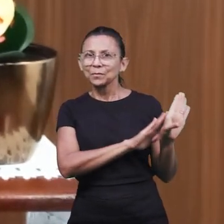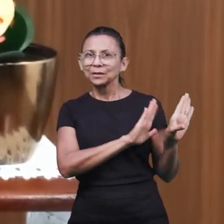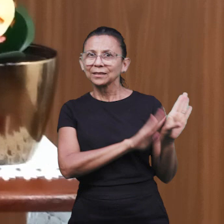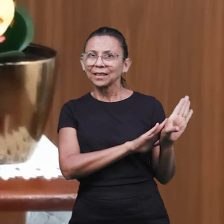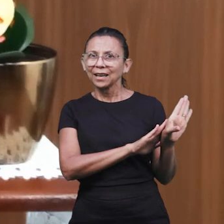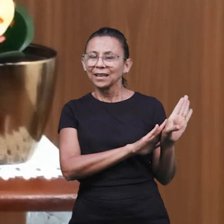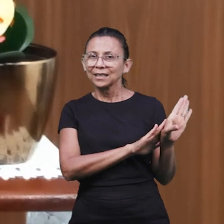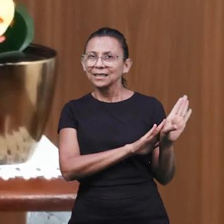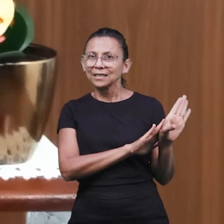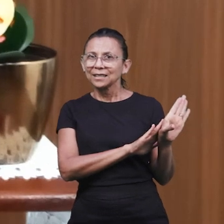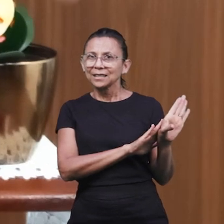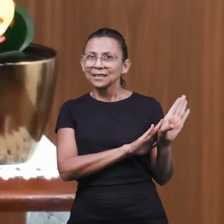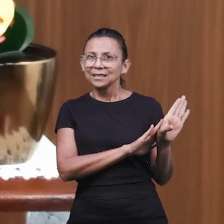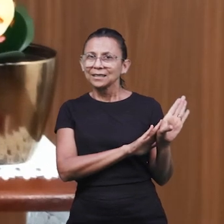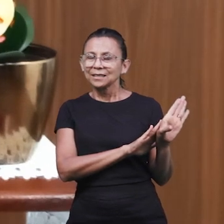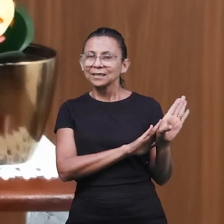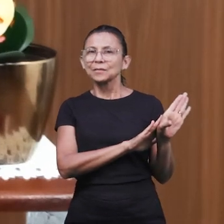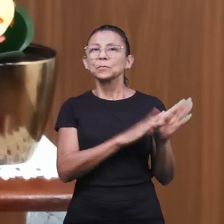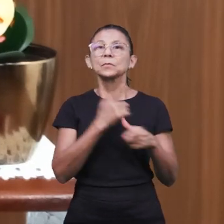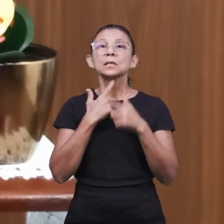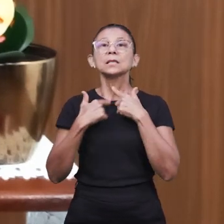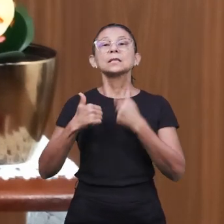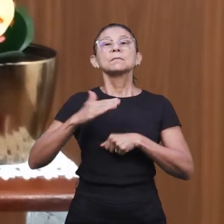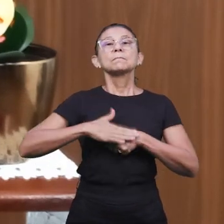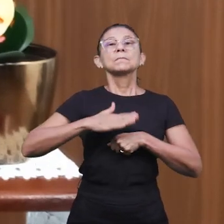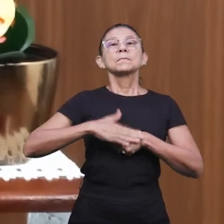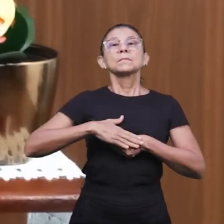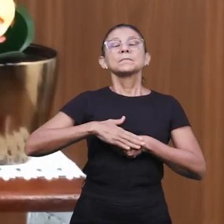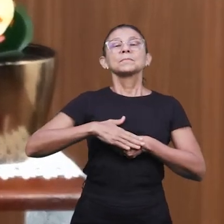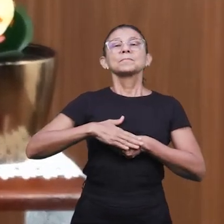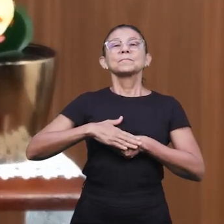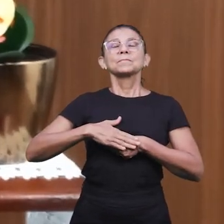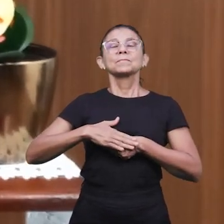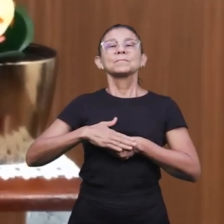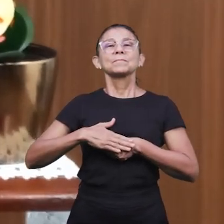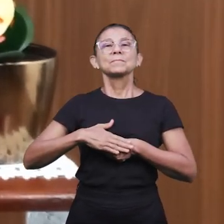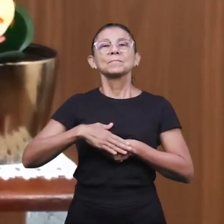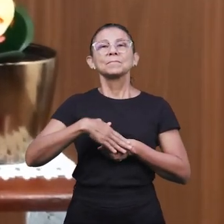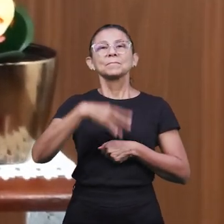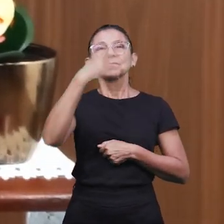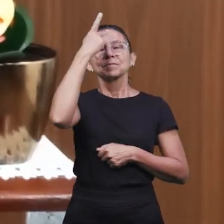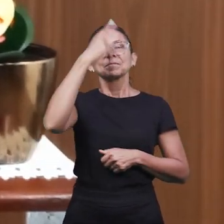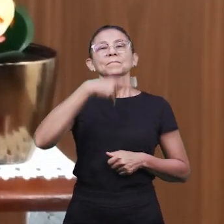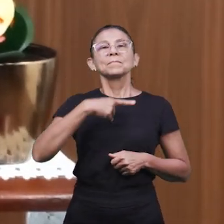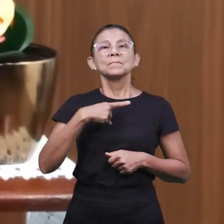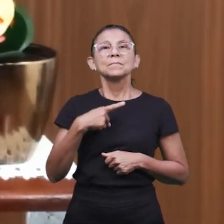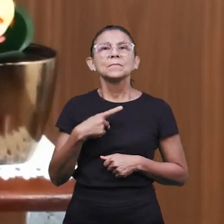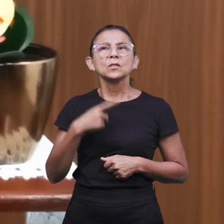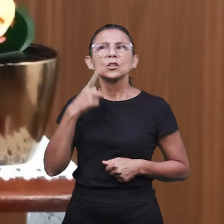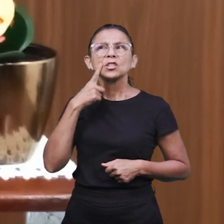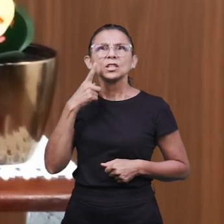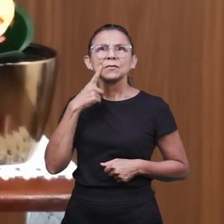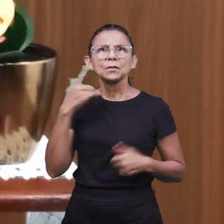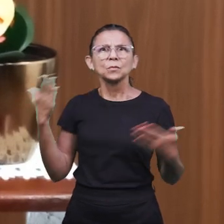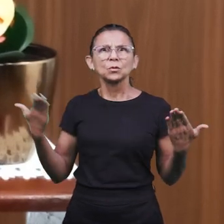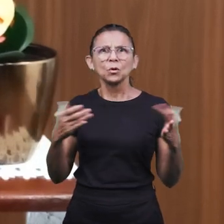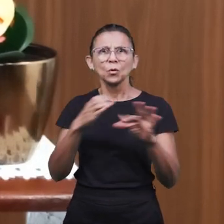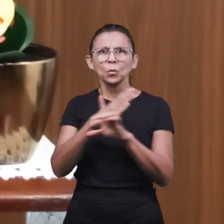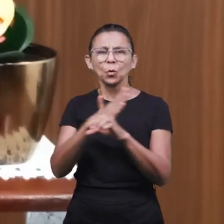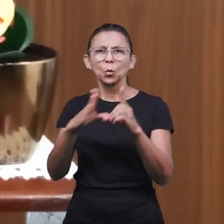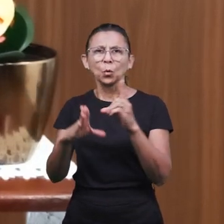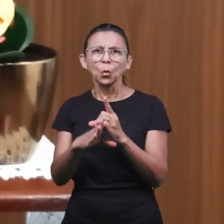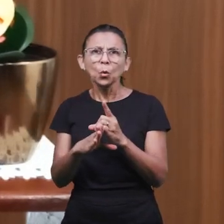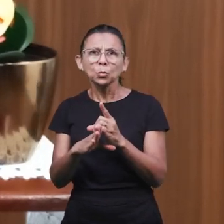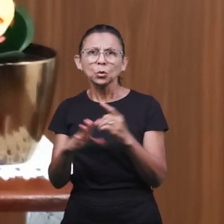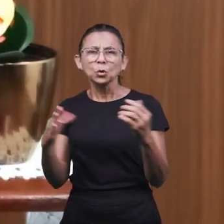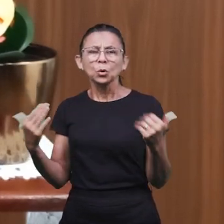prazer. Nós chegamos ao ponto hoje onde os púlpitos foram substituídos por palcos,